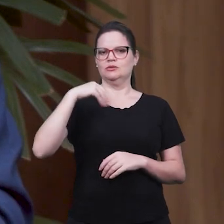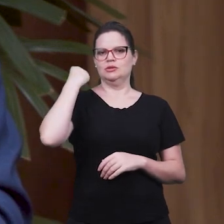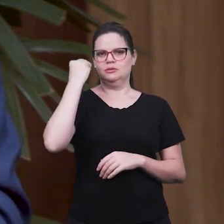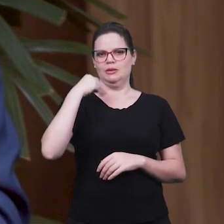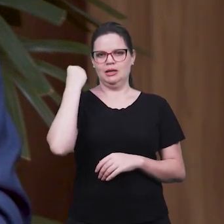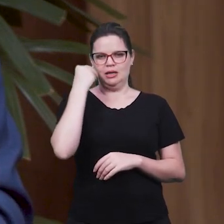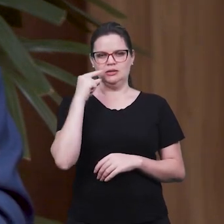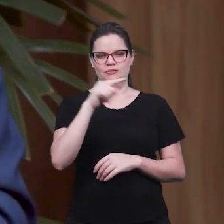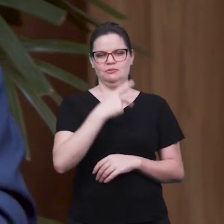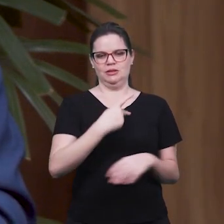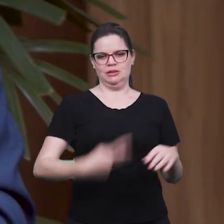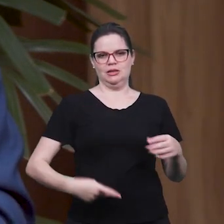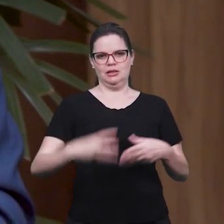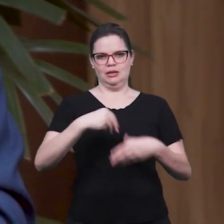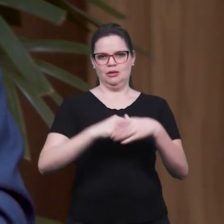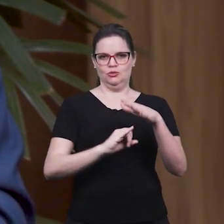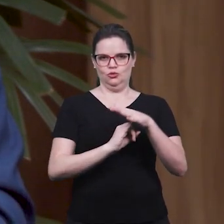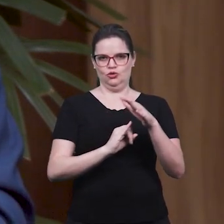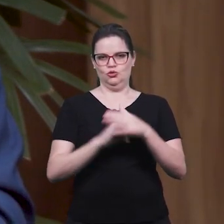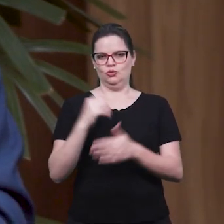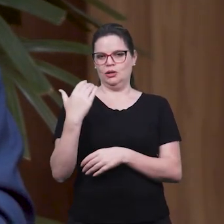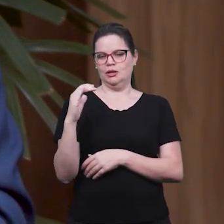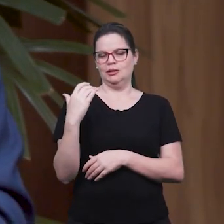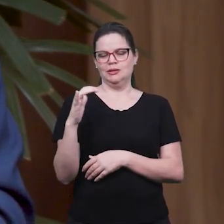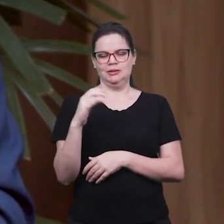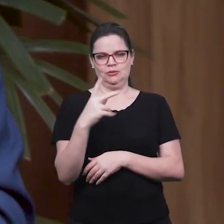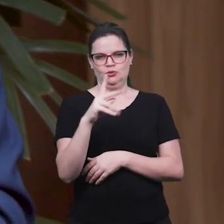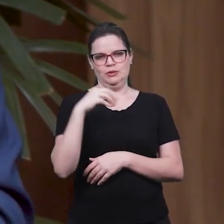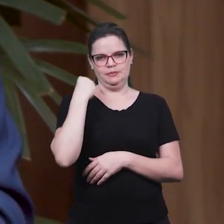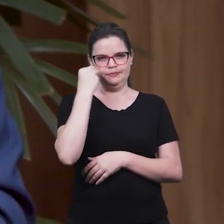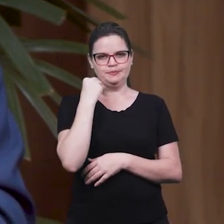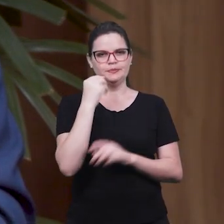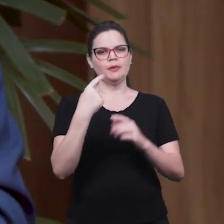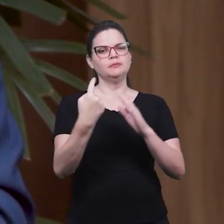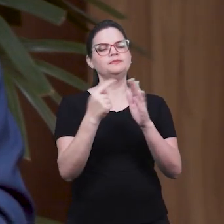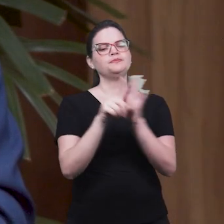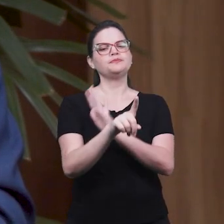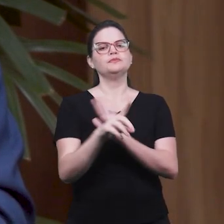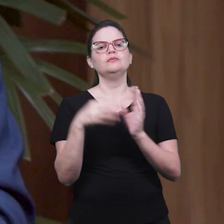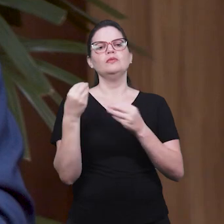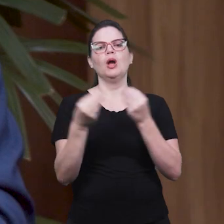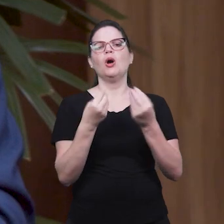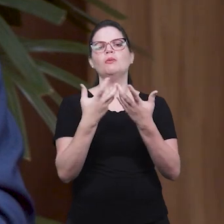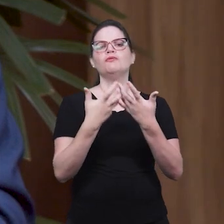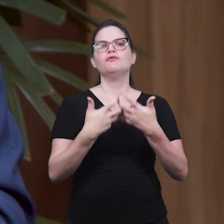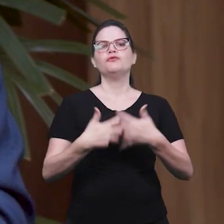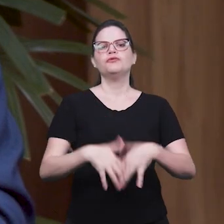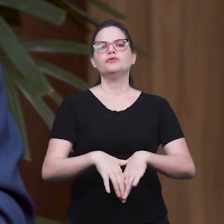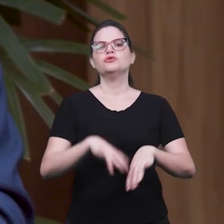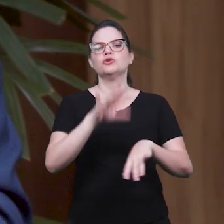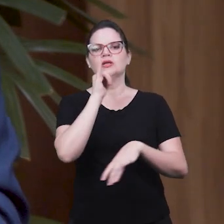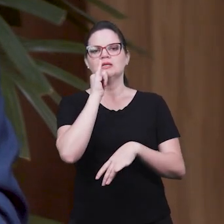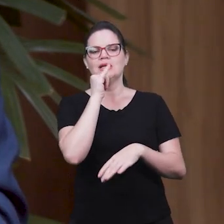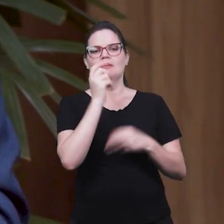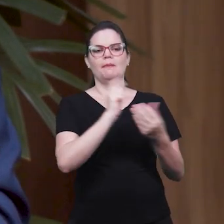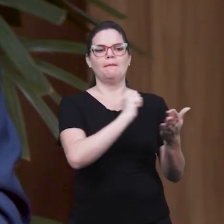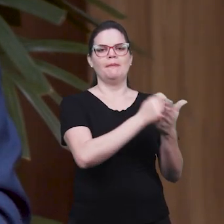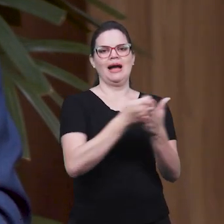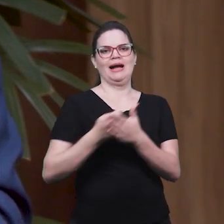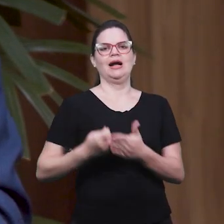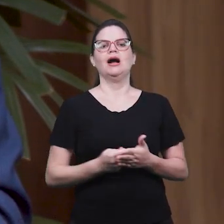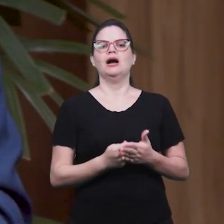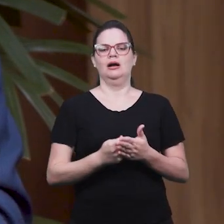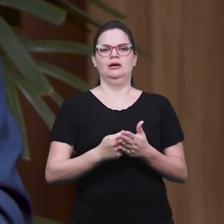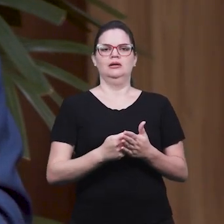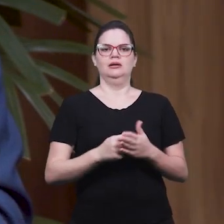até com a sua experiência, né, como presidente do Instituto em Cariacica, como que funciona o sistema de contribuição no regime próprio de